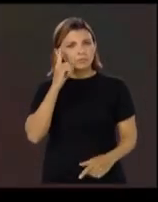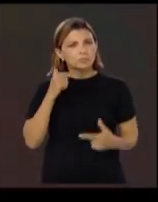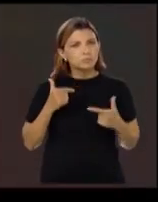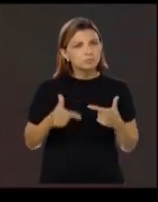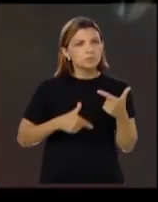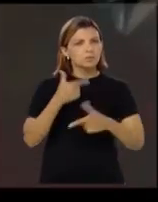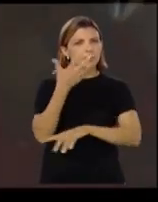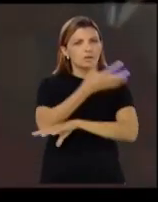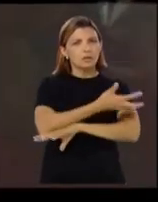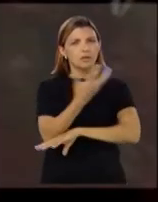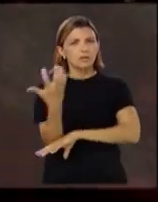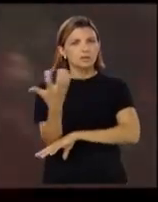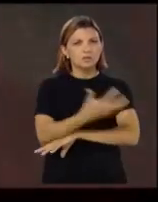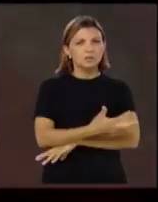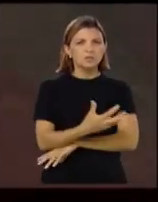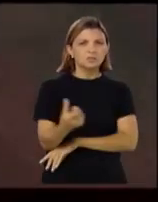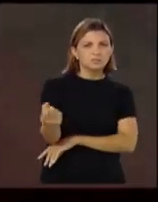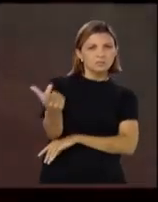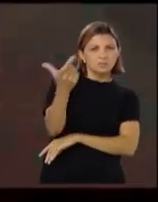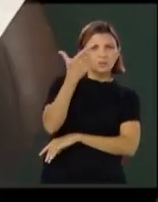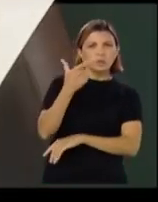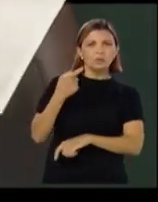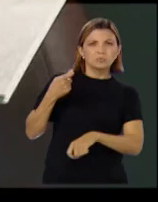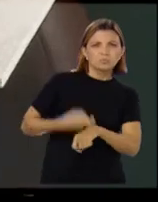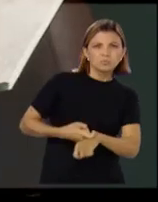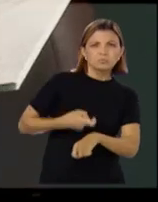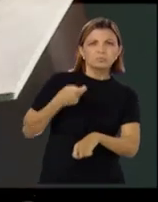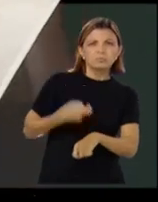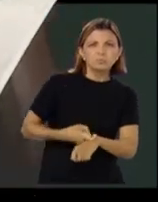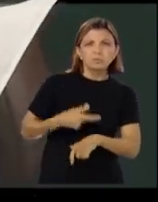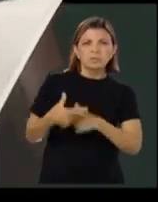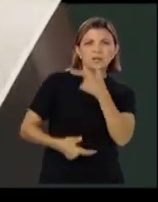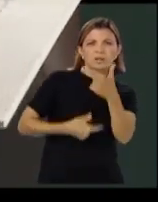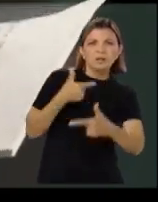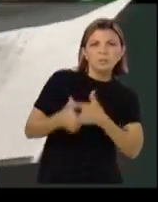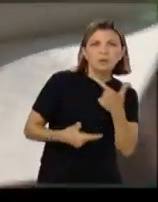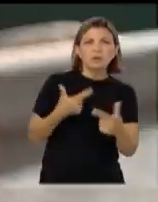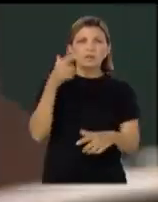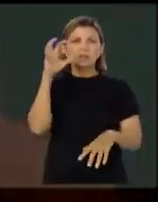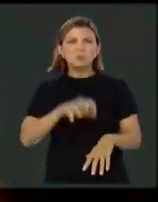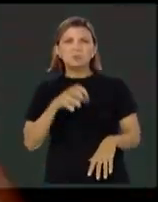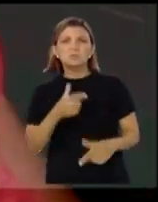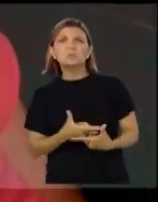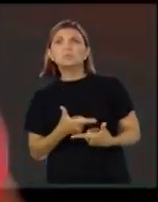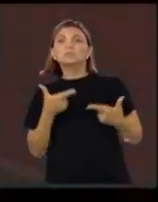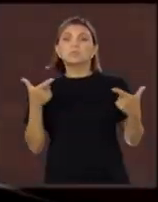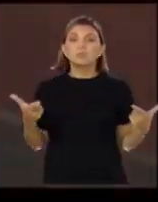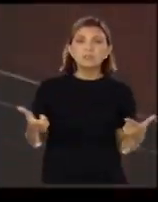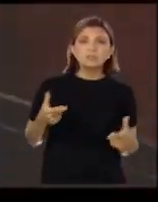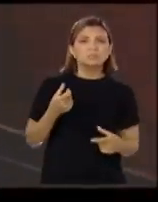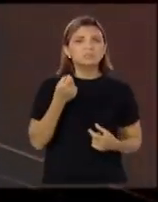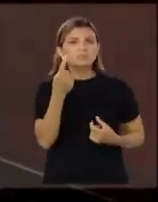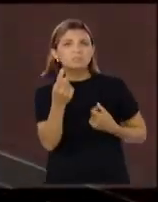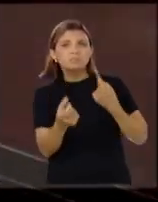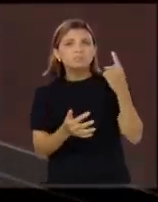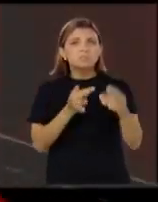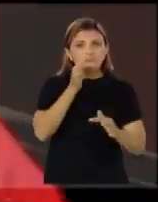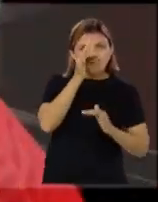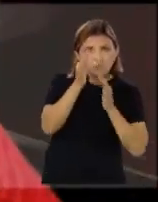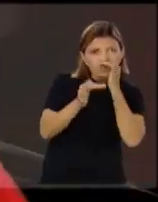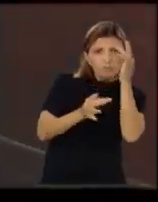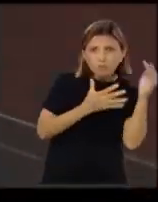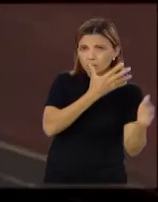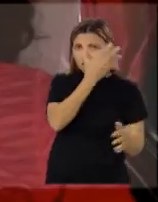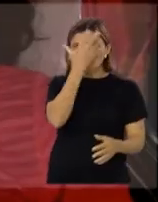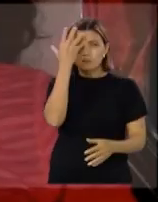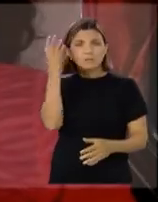Na luta de todo dia, na caatinga o sol é forte. Muito duro buscar água, só dá chuva se tem sorte. Vez em quando